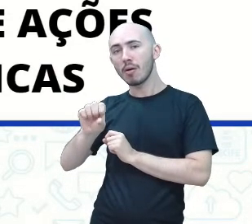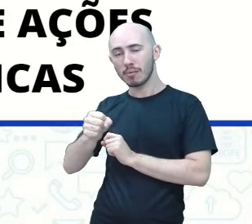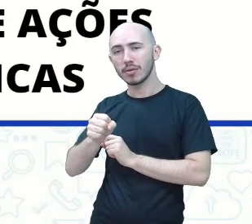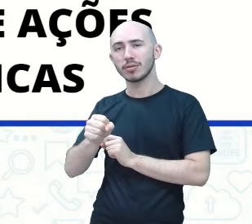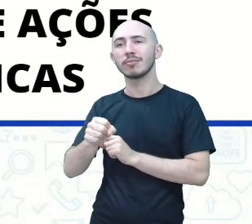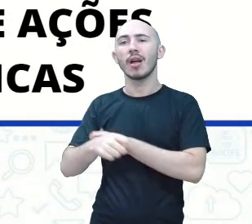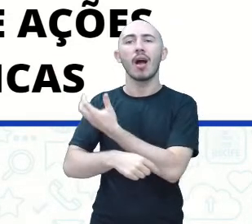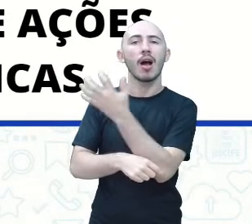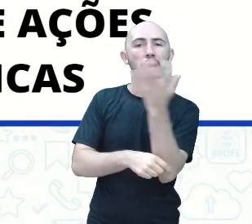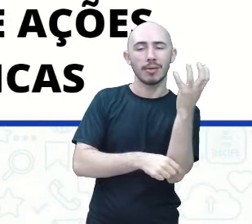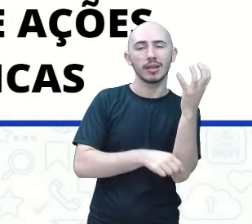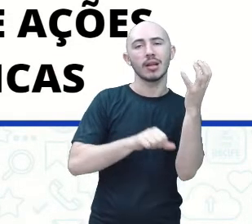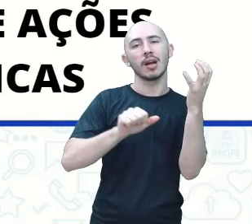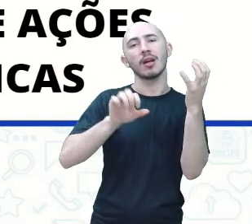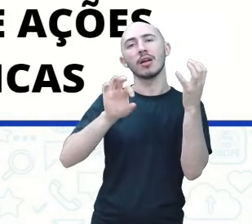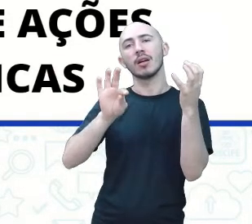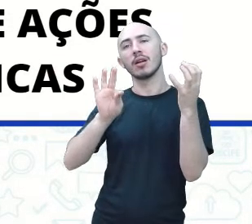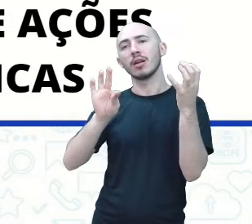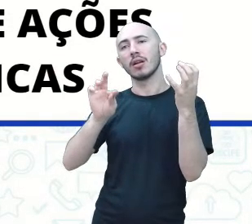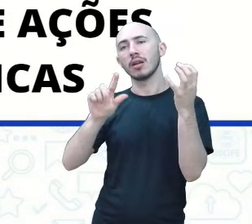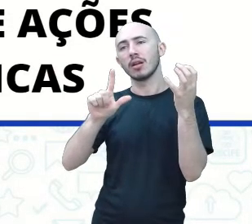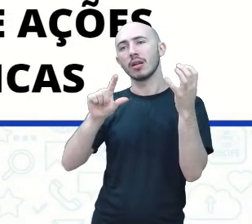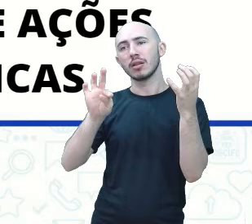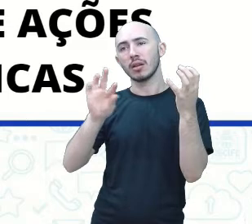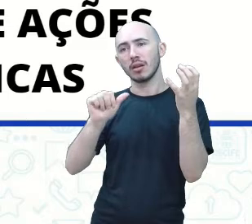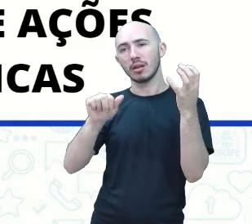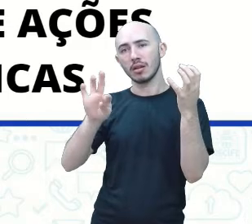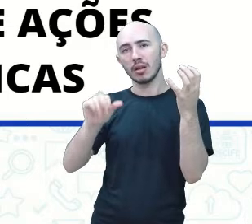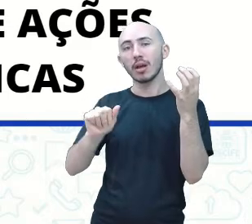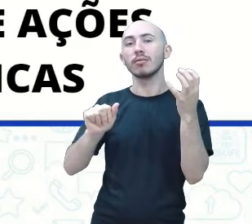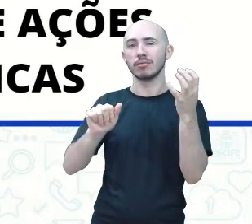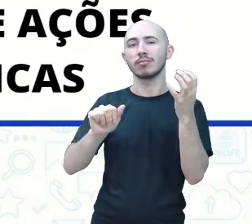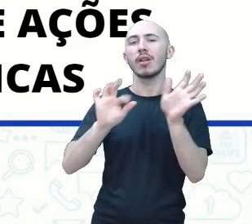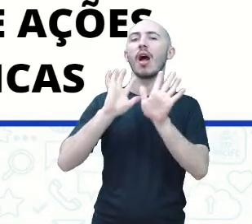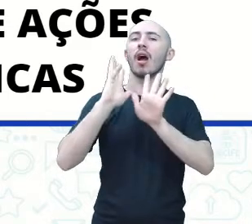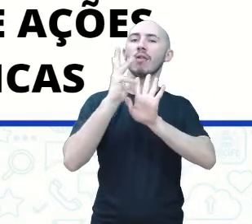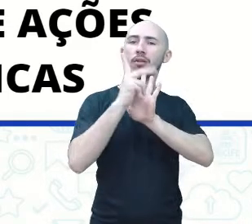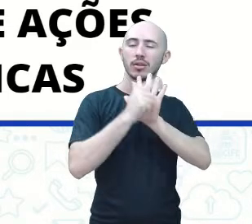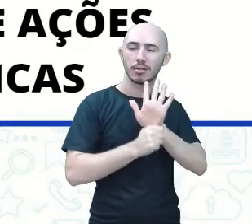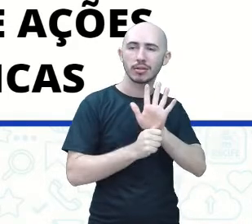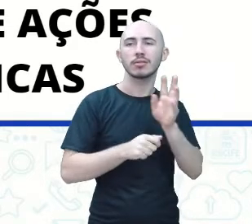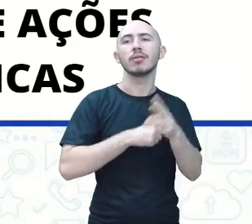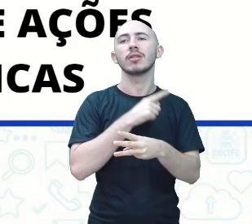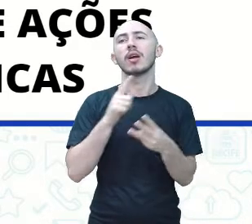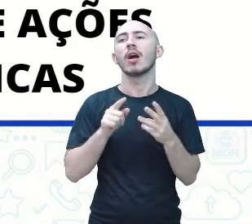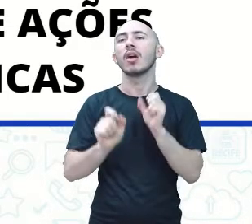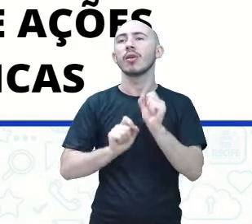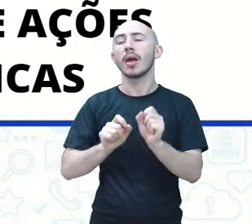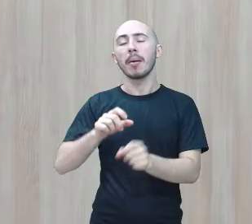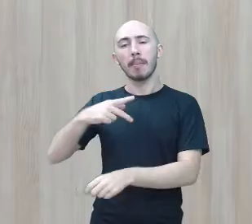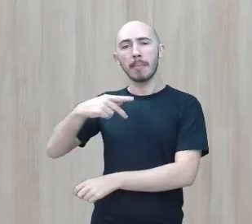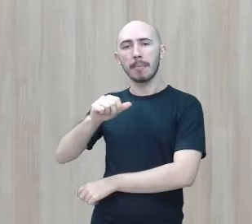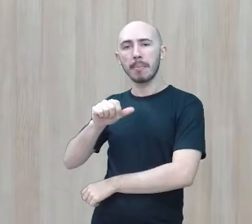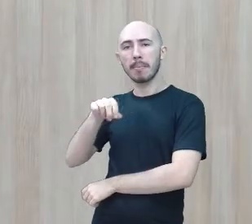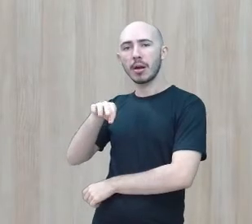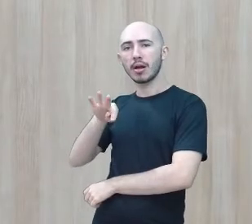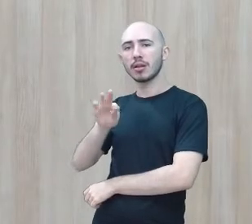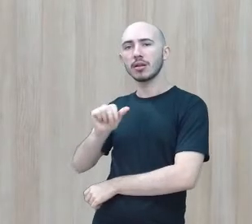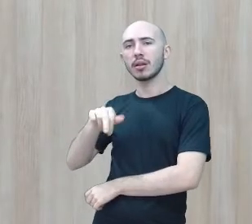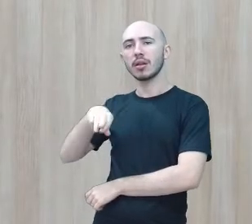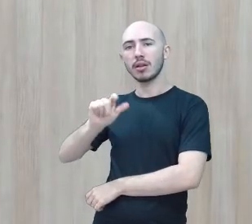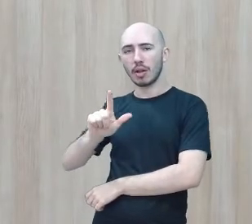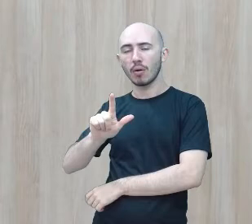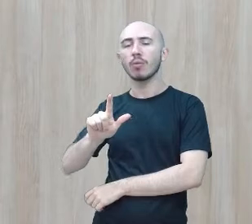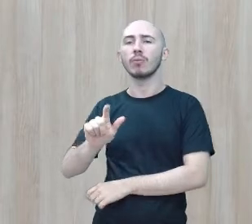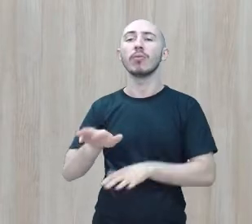Mata Atlântica, a Floresta Amazônica e o Pantanal. Então, todos os biomas sofrem com as queimadas, mas eu